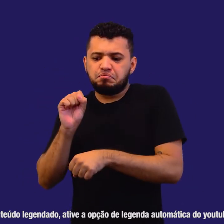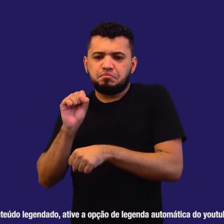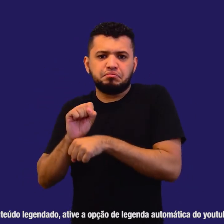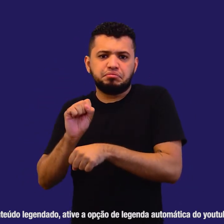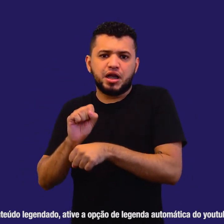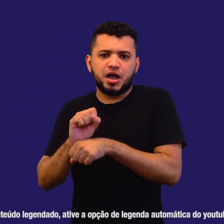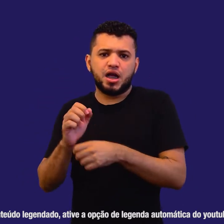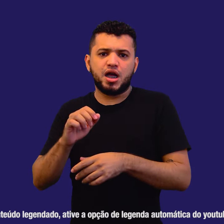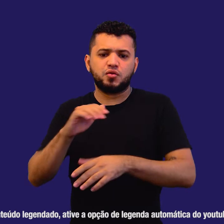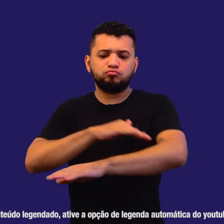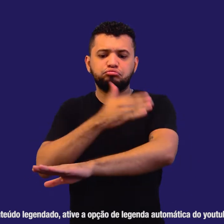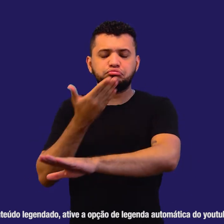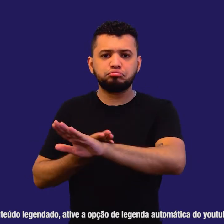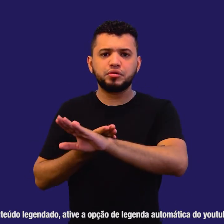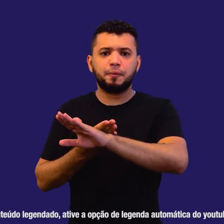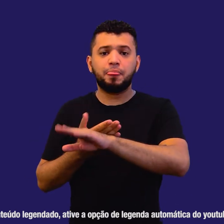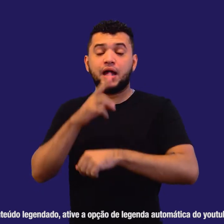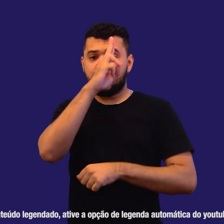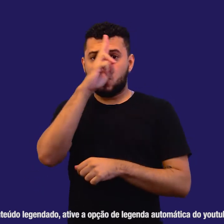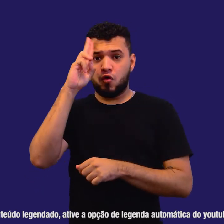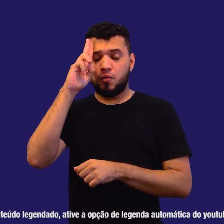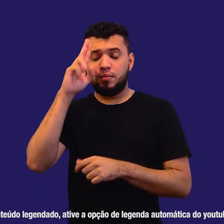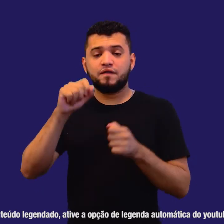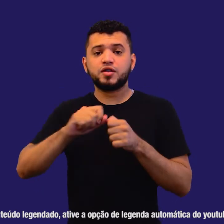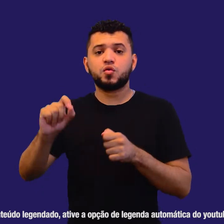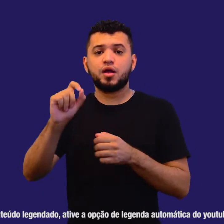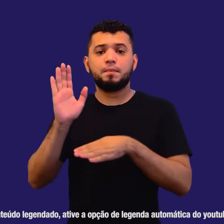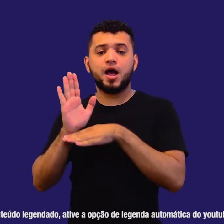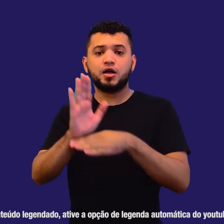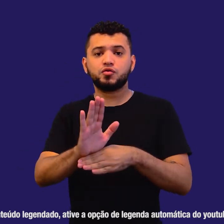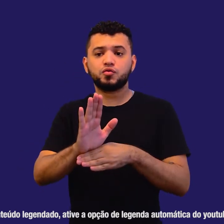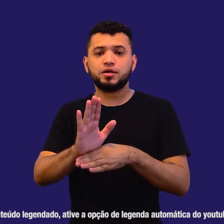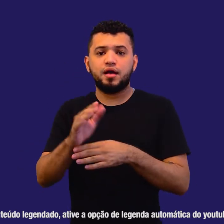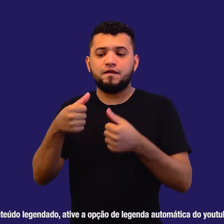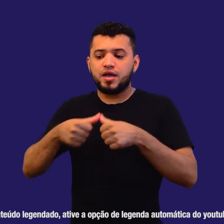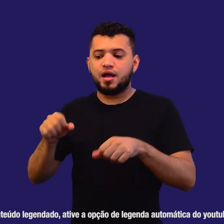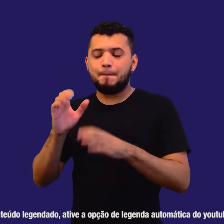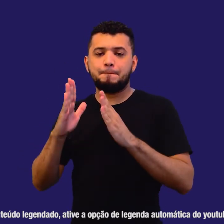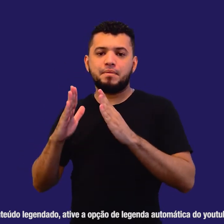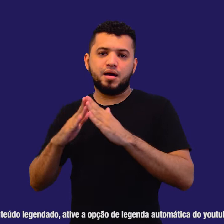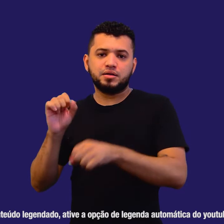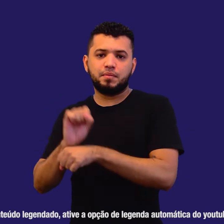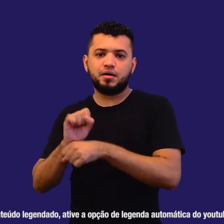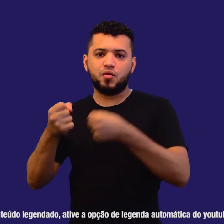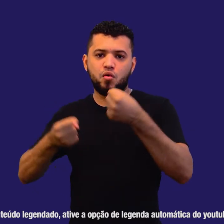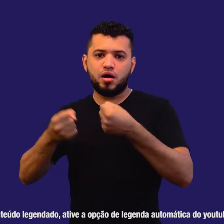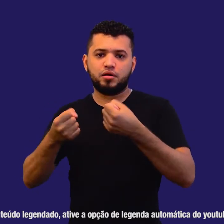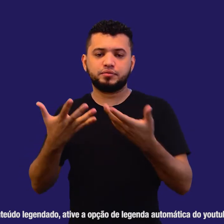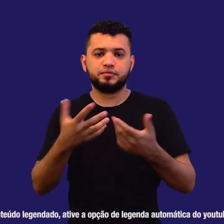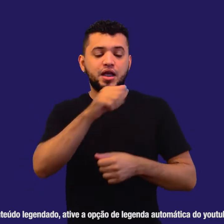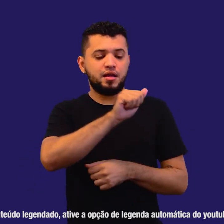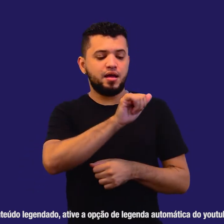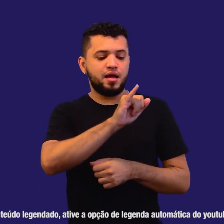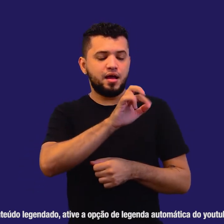o dia. Então, essa plataforma veio também para otimizar a utilização desses veículos. No caso da Airbnb, entre clientes,